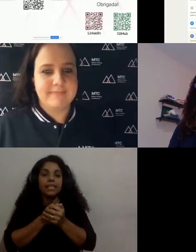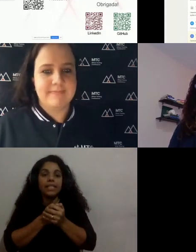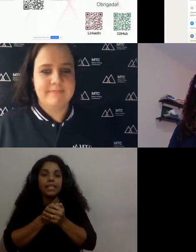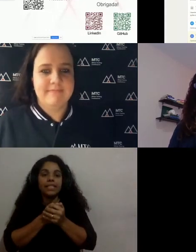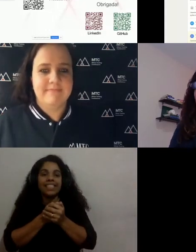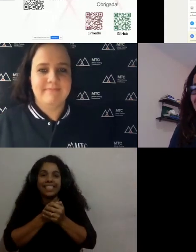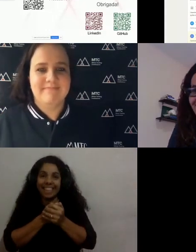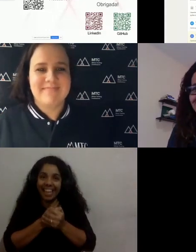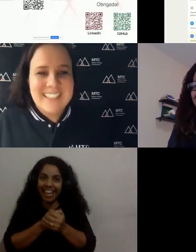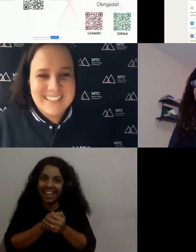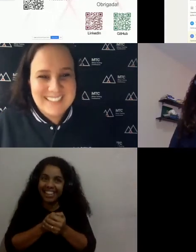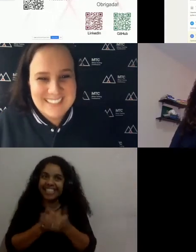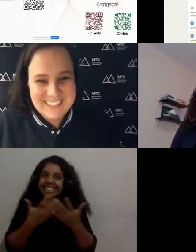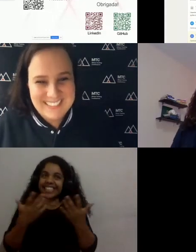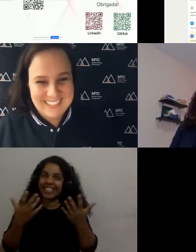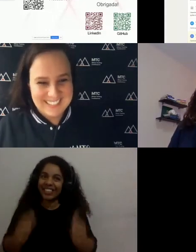Nossa.